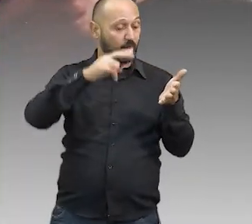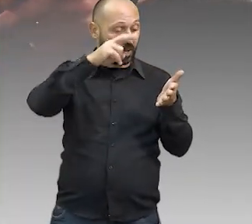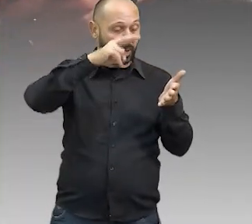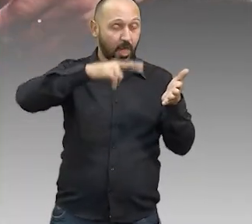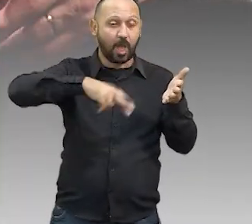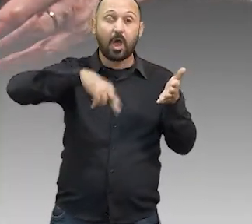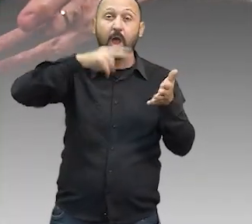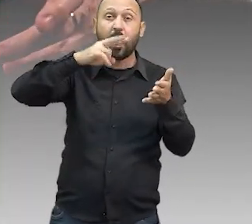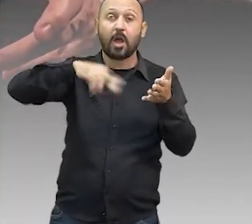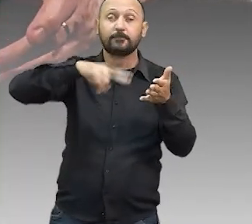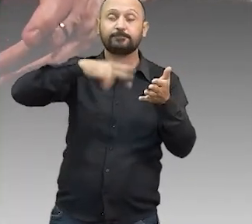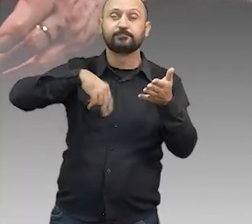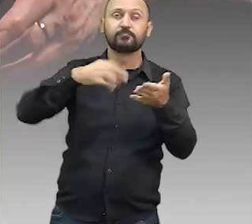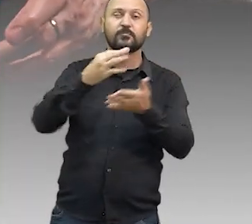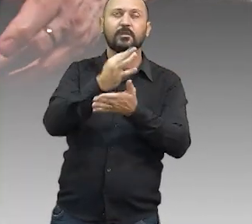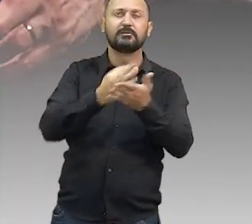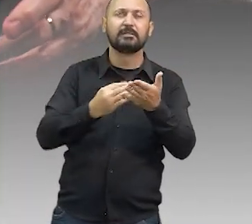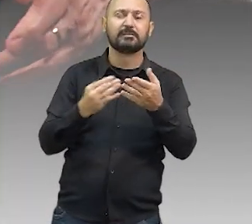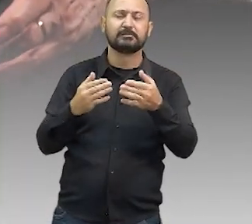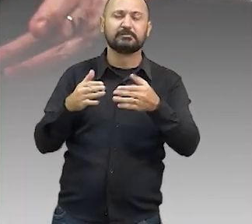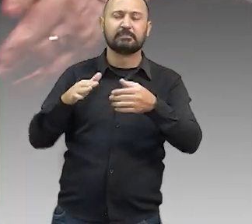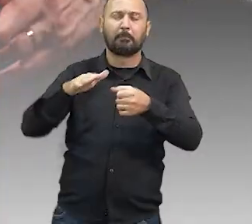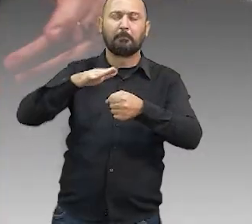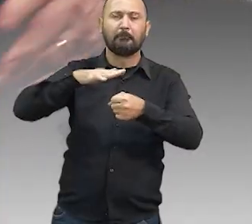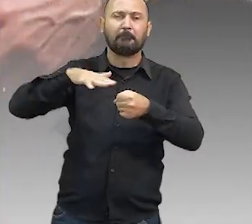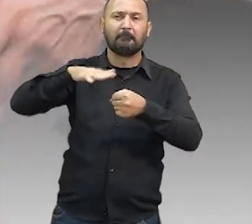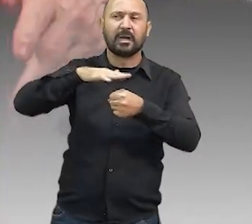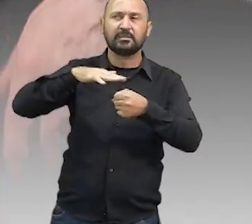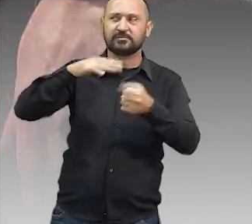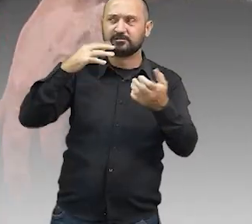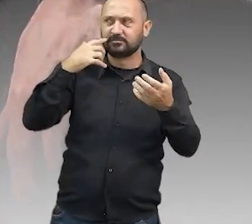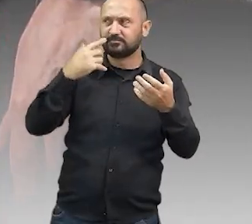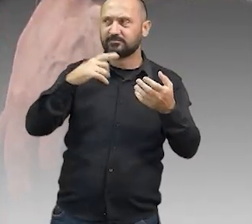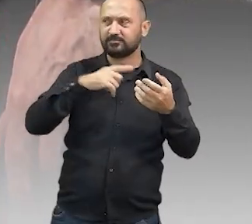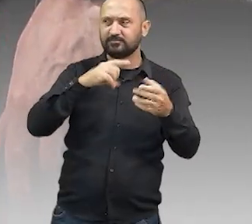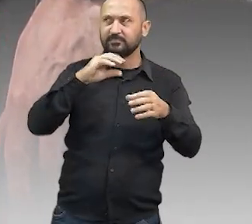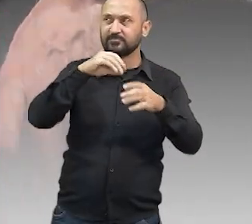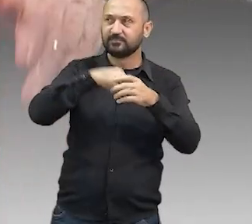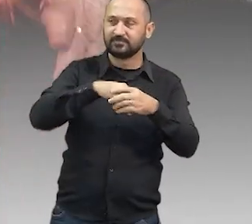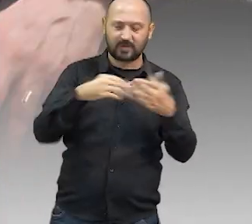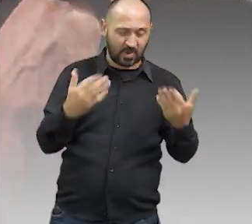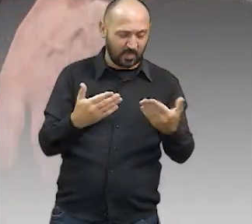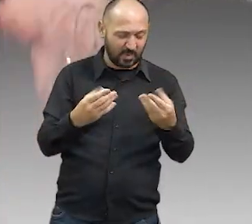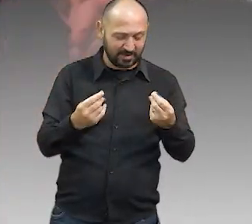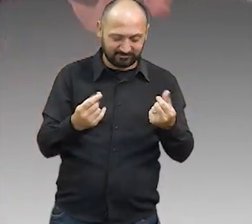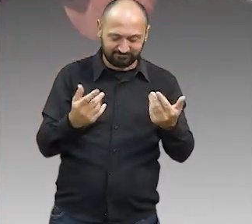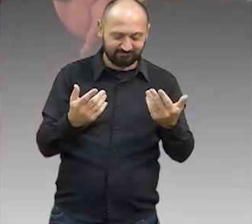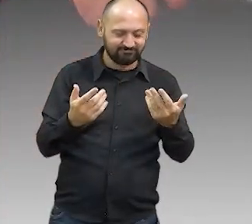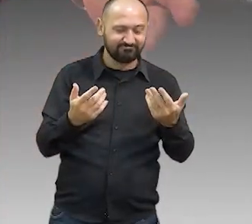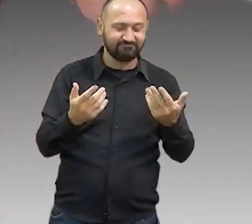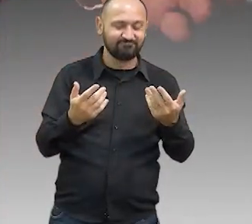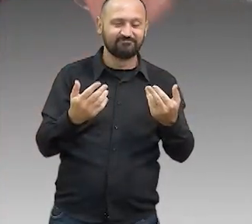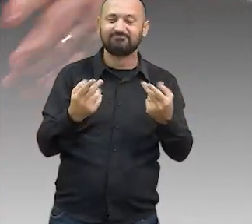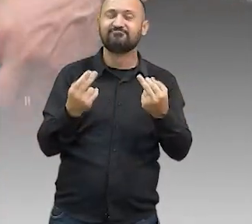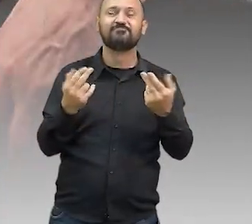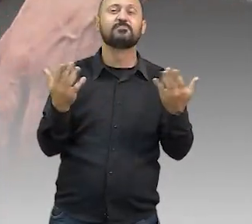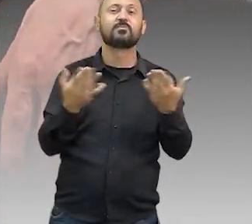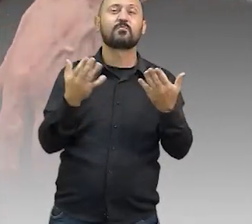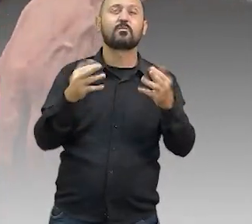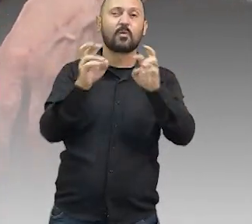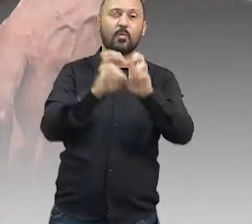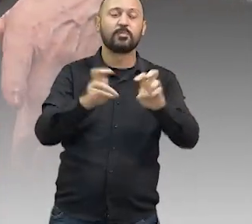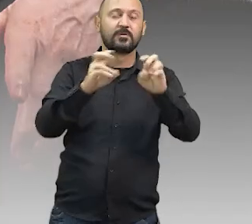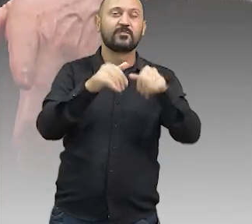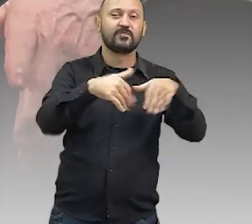Esses textos superficiais que se faz como agora o computador faz,